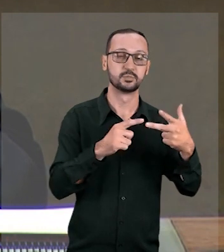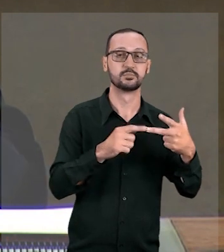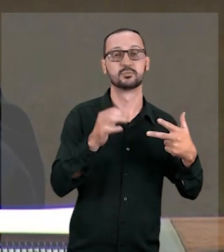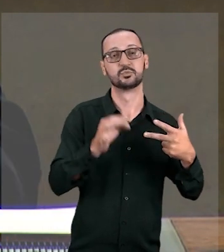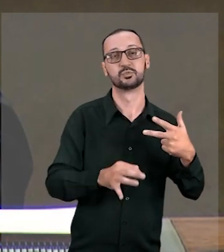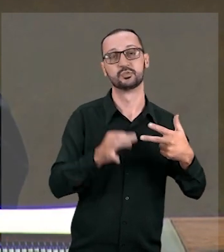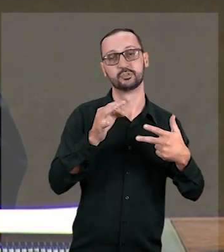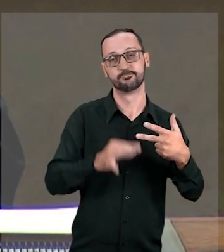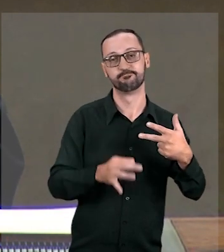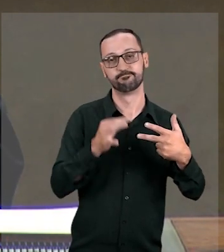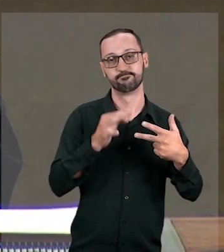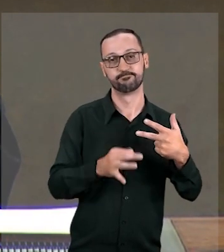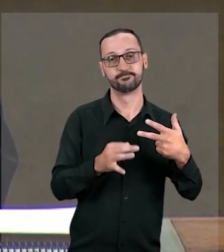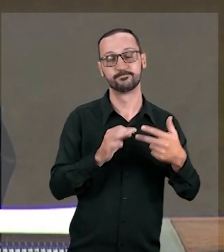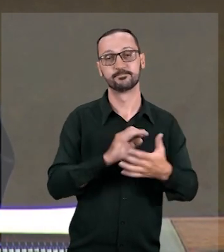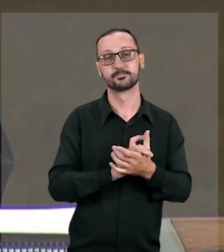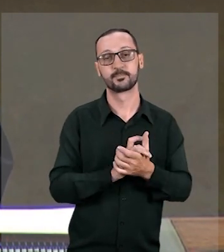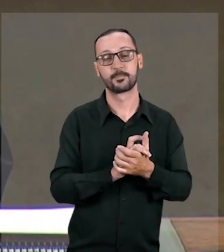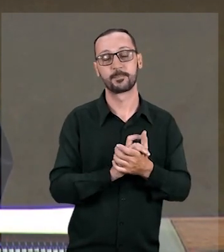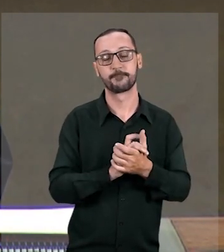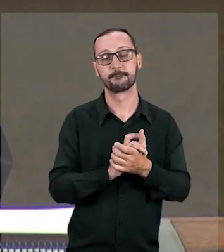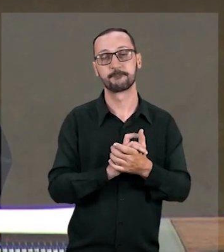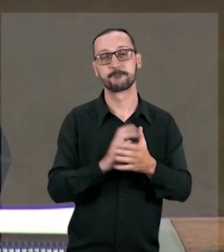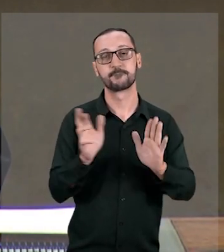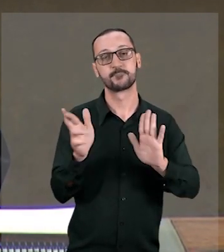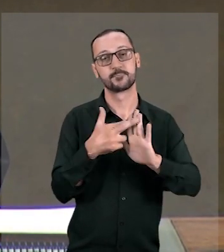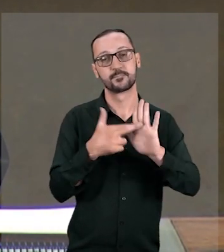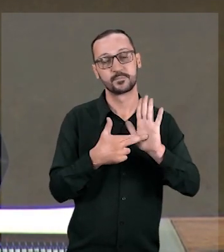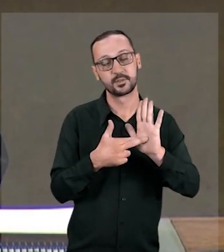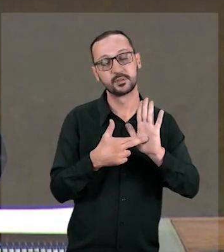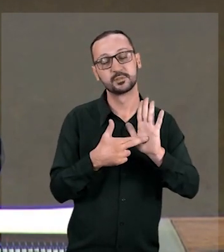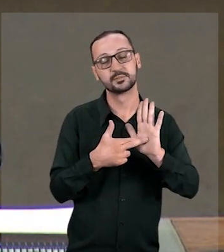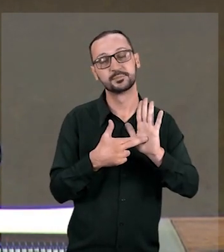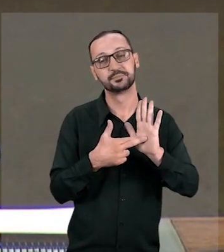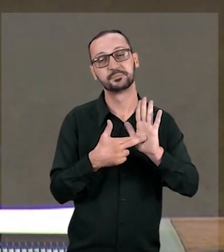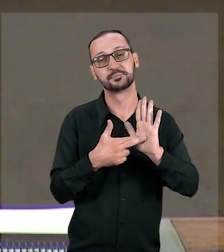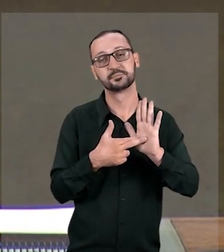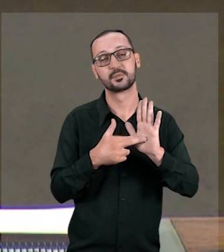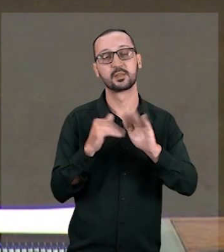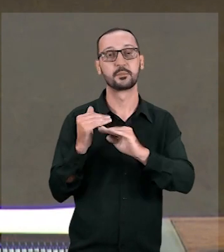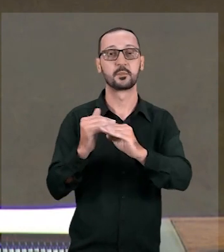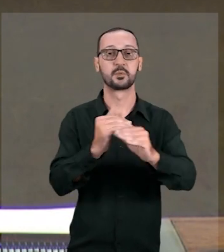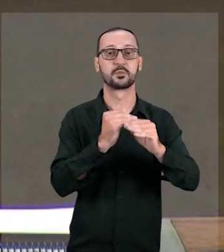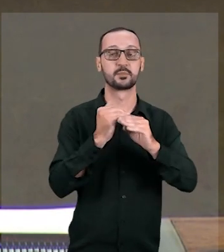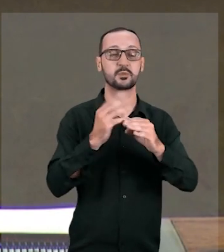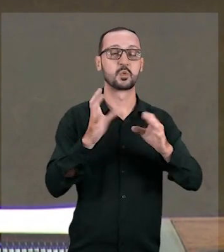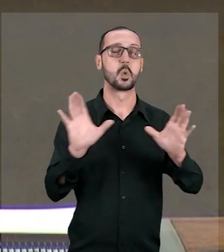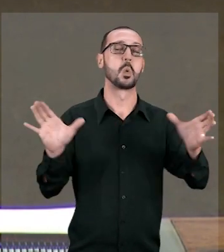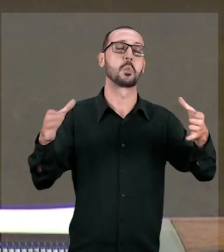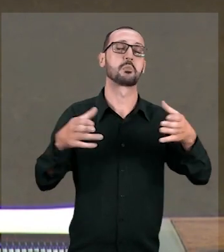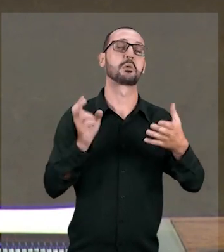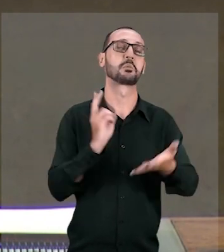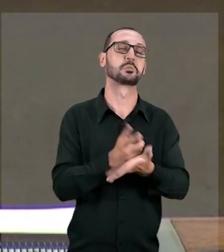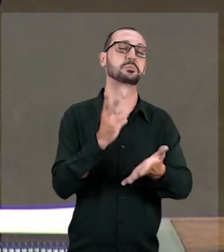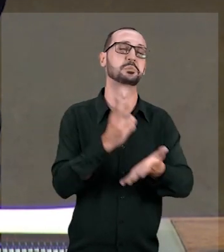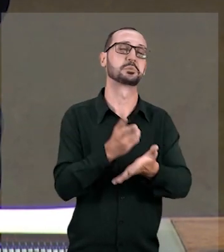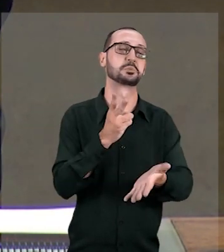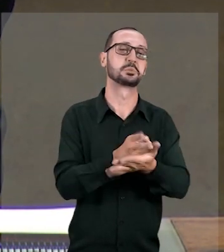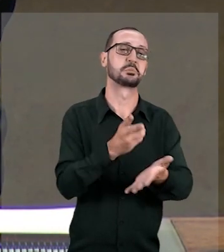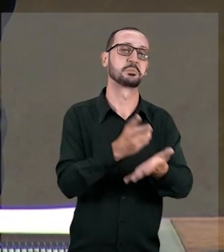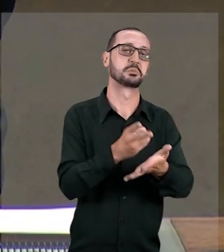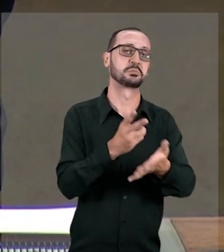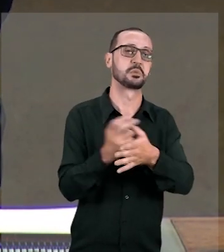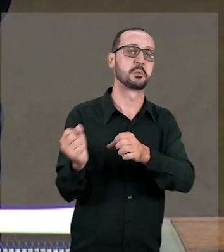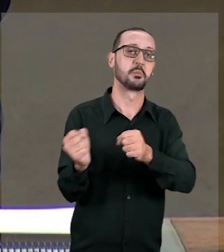Judiciário. E as regras da democracia para que as maiorias não queiram se perpetuar no poder. Para tudo